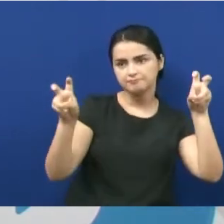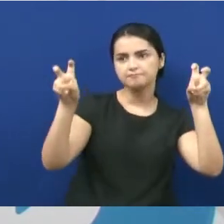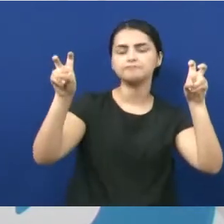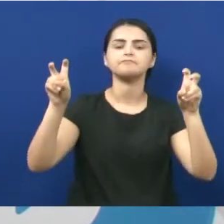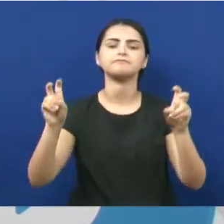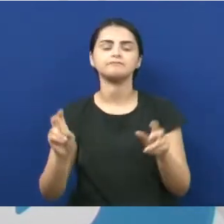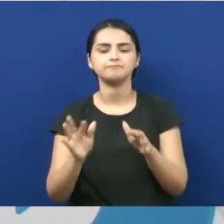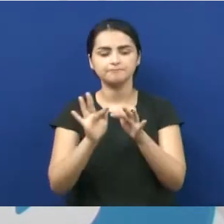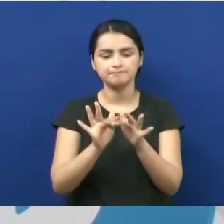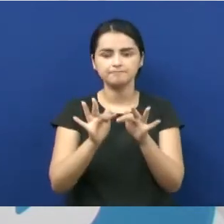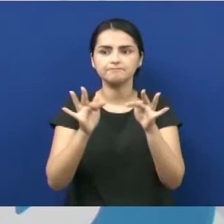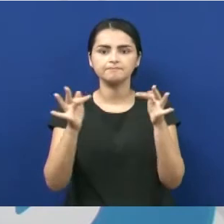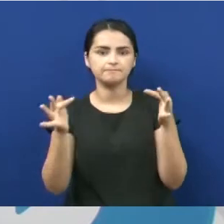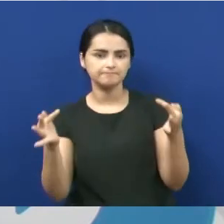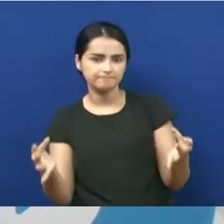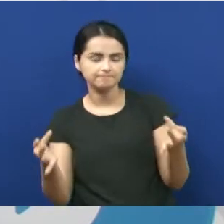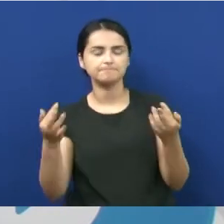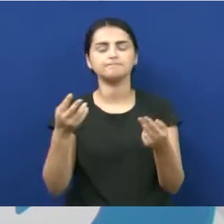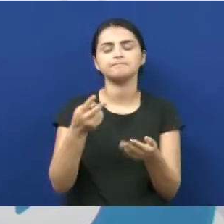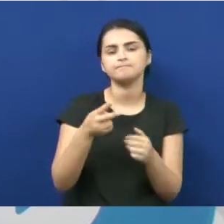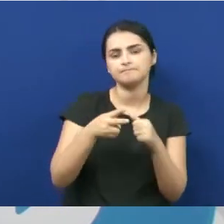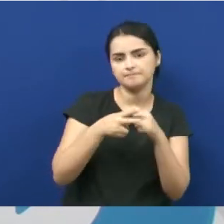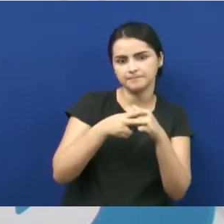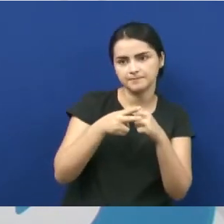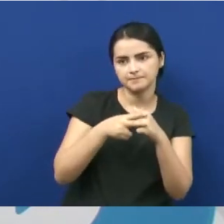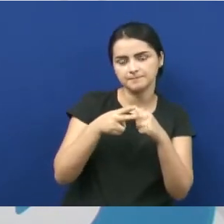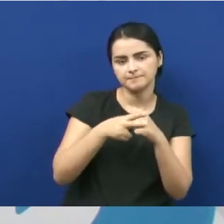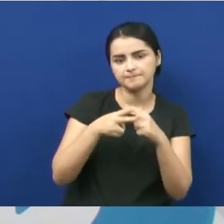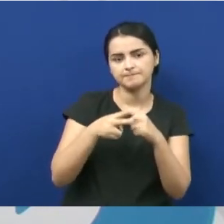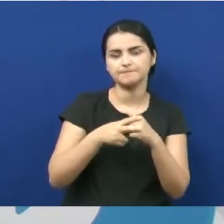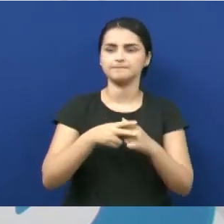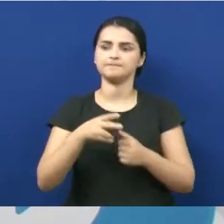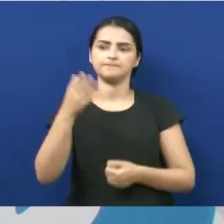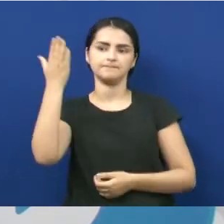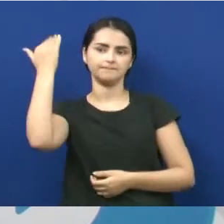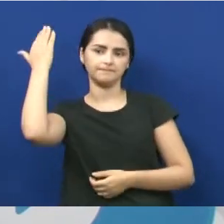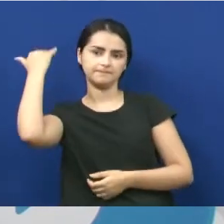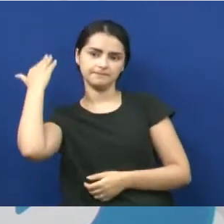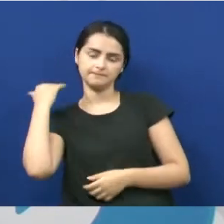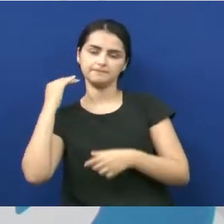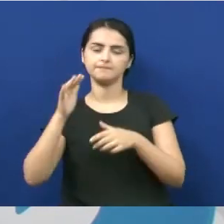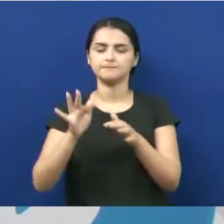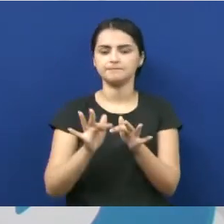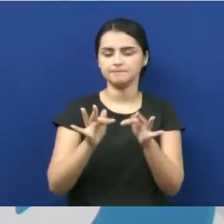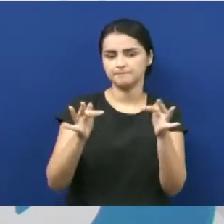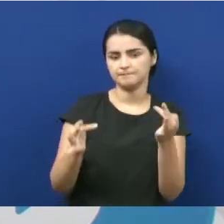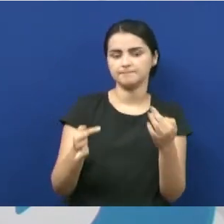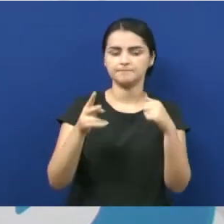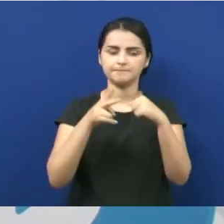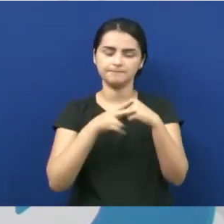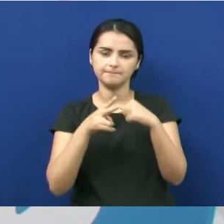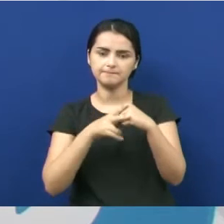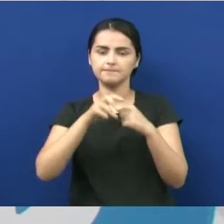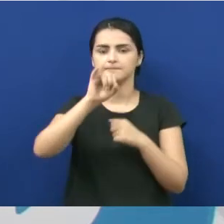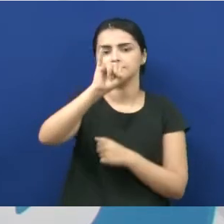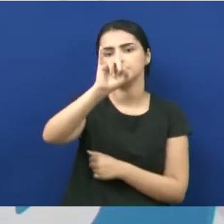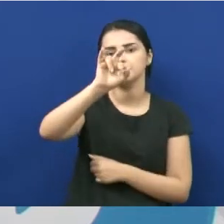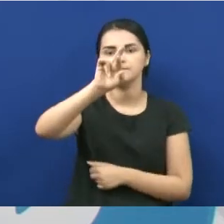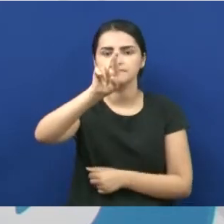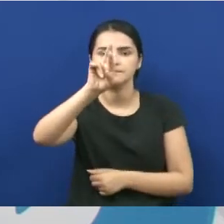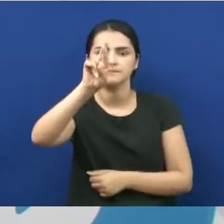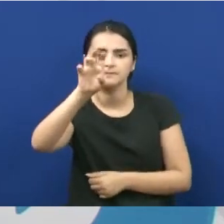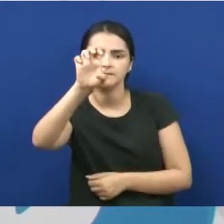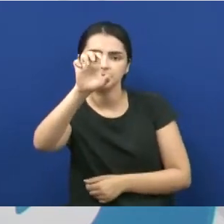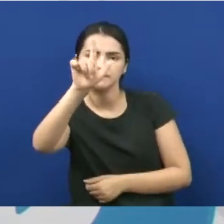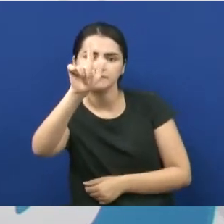Gente, meu nome é Marcos Arruda e hoje a nossa aula é sobre o simple past, passado simples, os verbos irregulares.